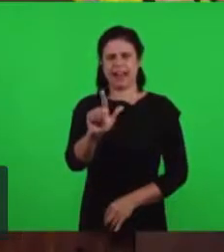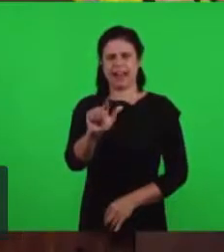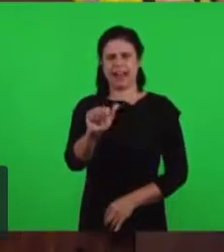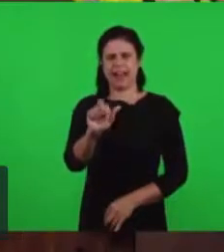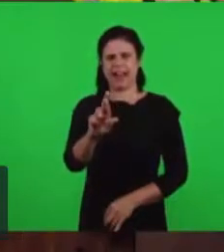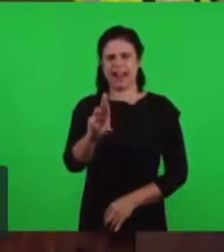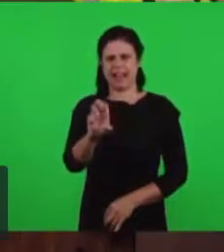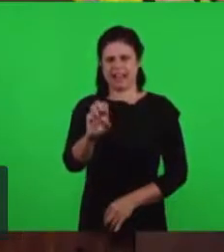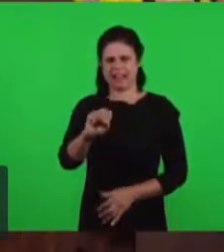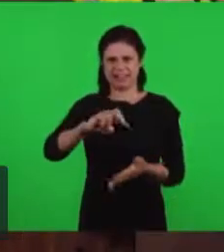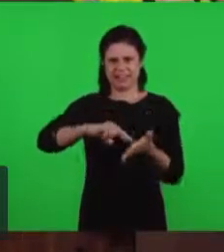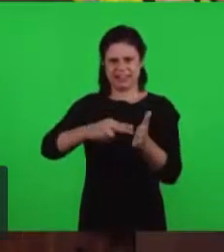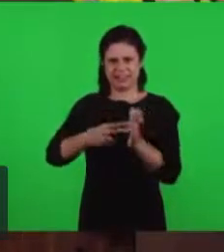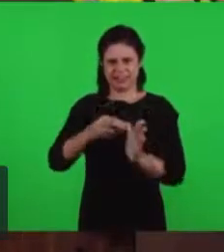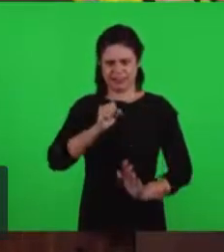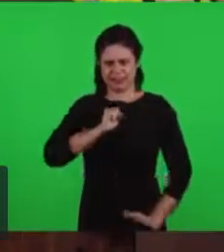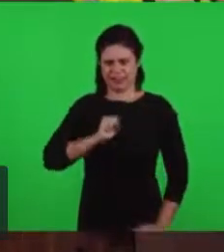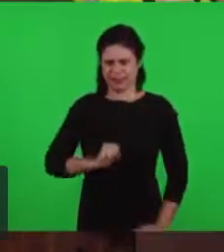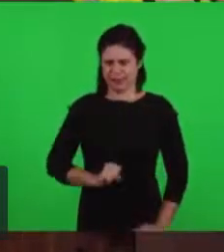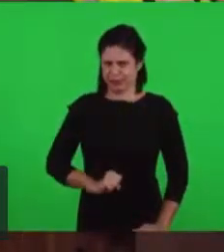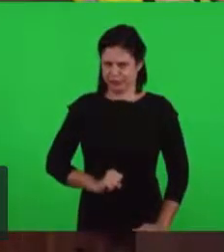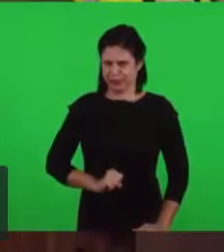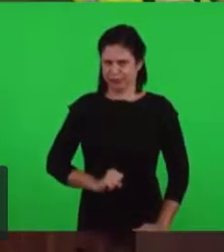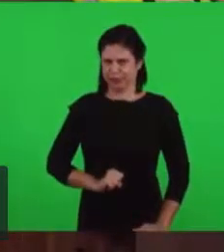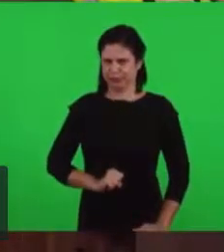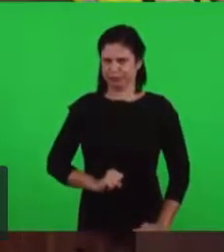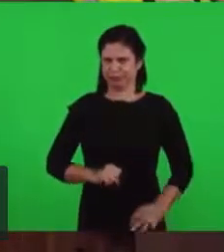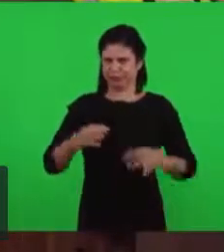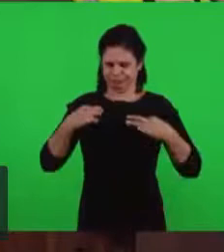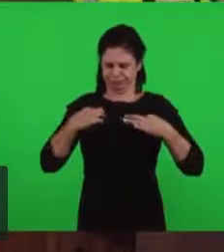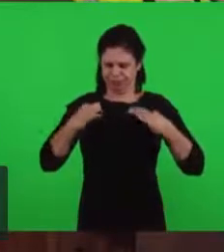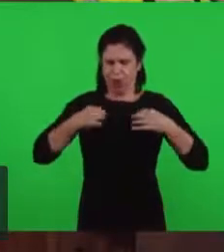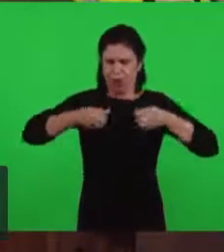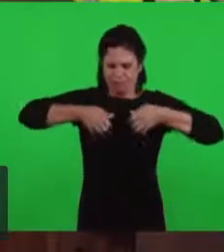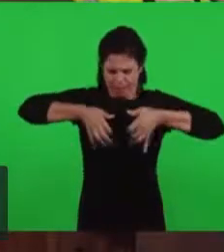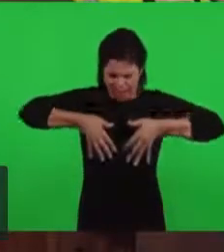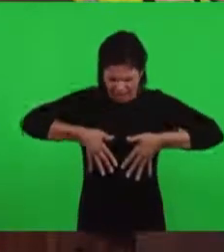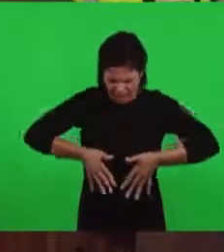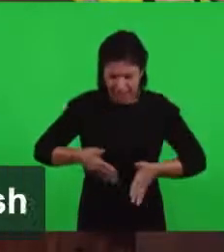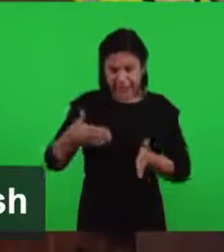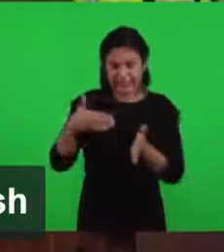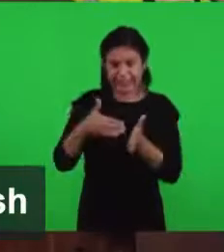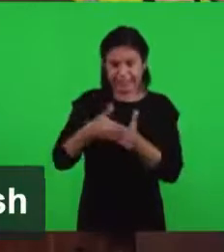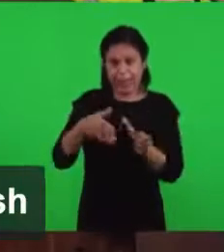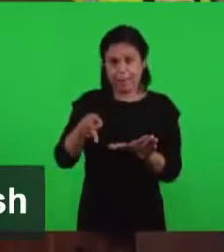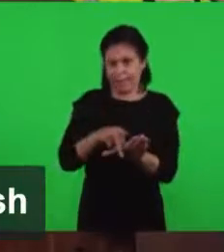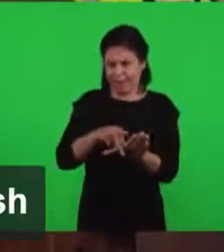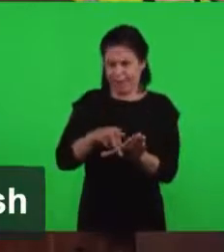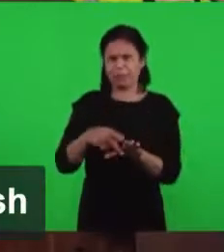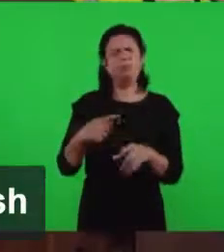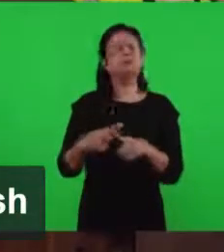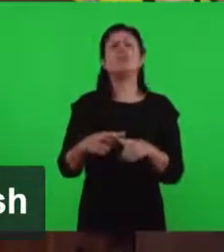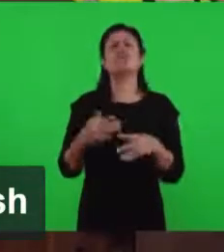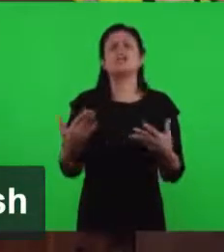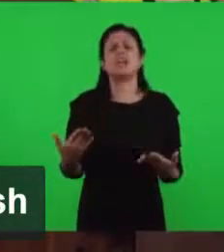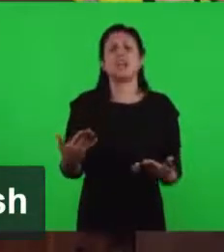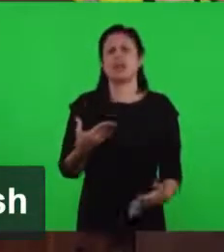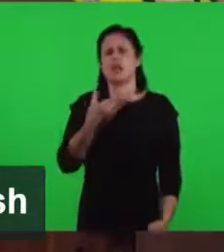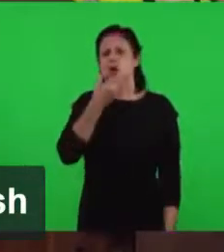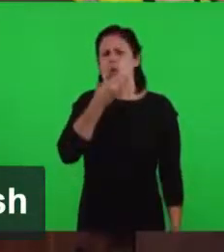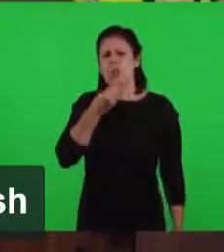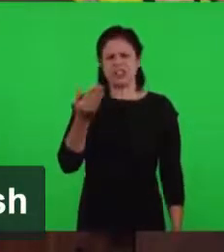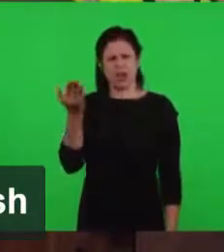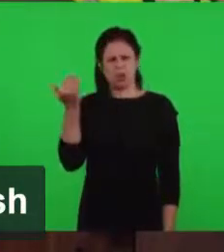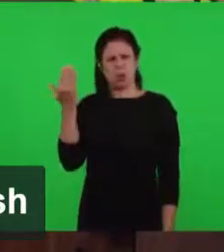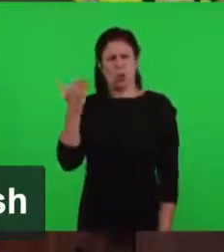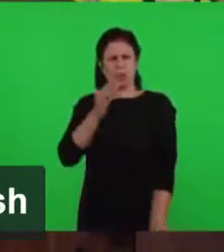texto corrigido até os pés porque o sacerdote não podia ter